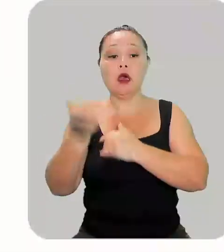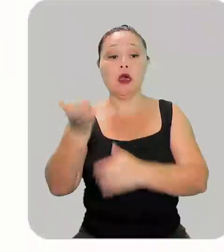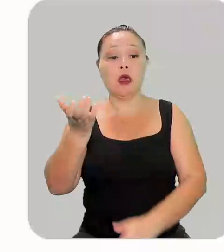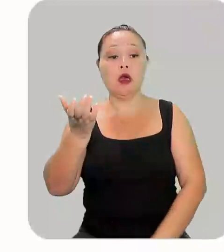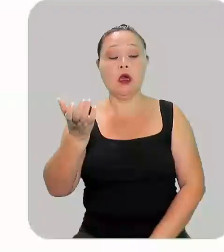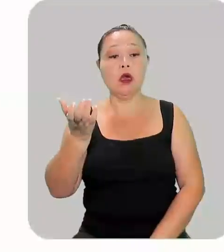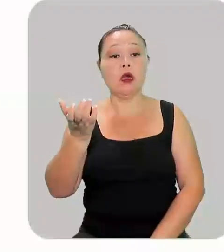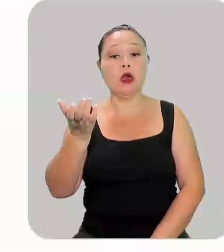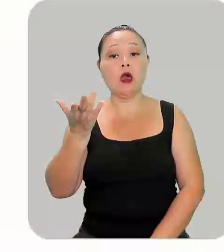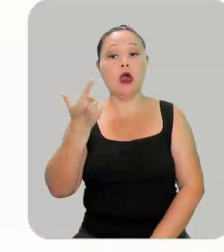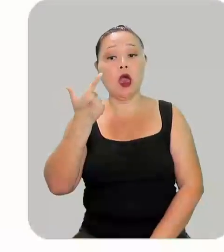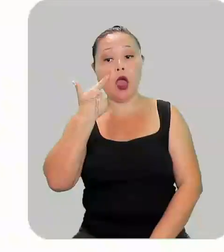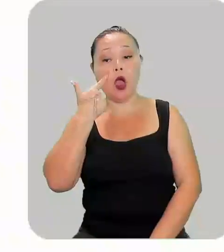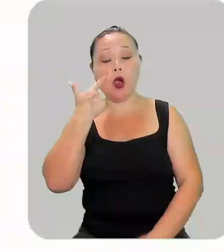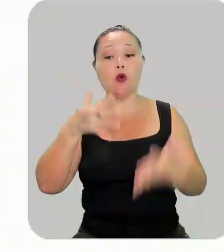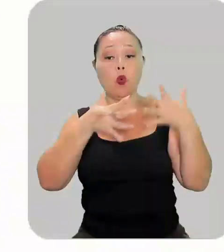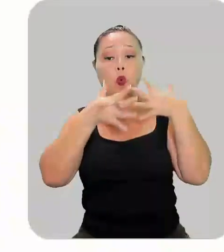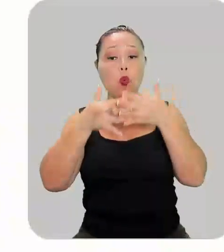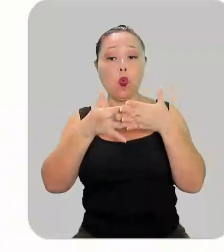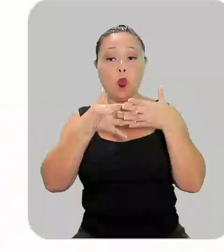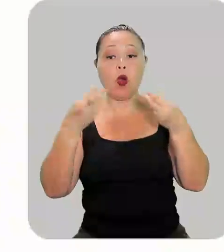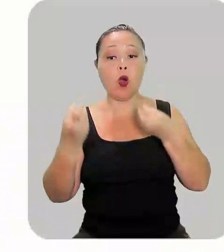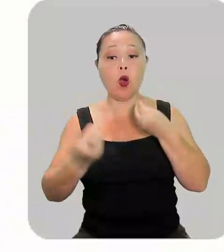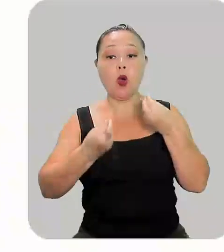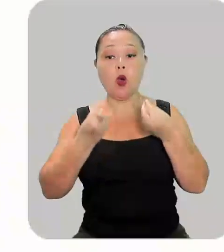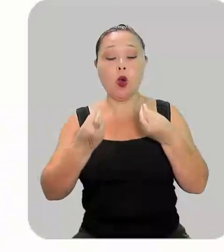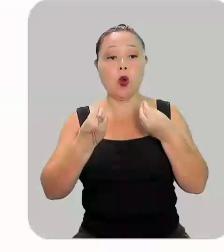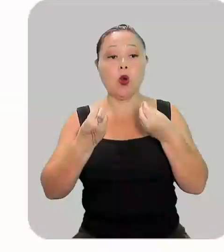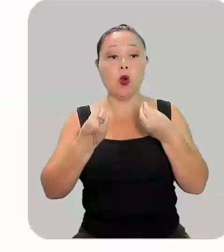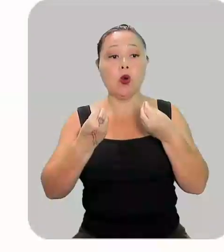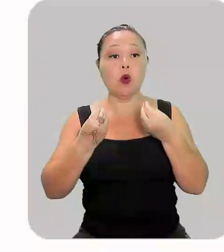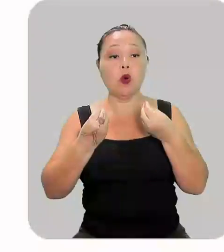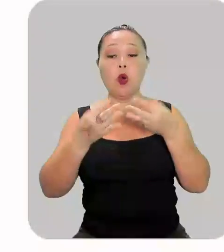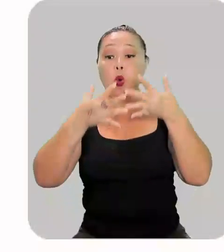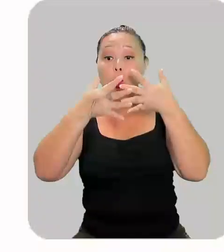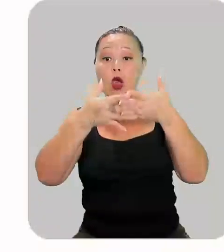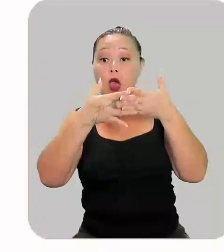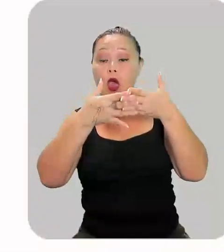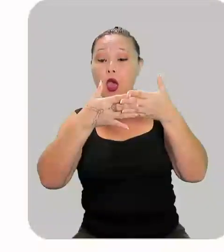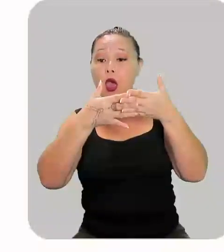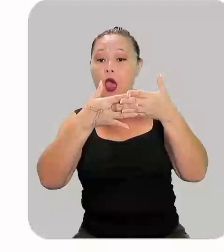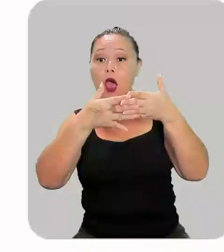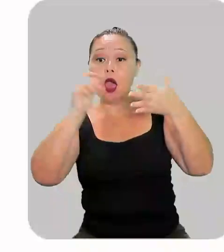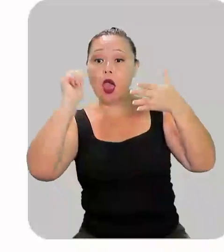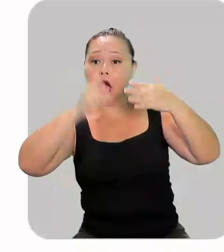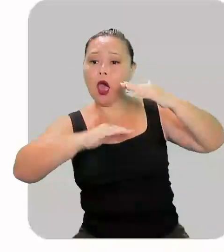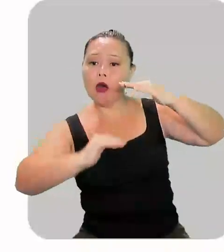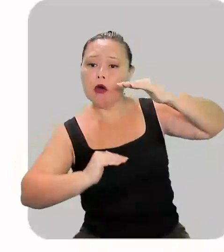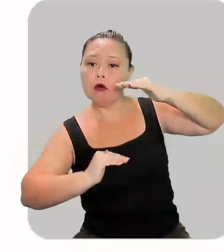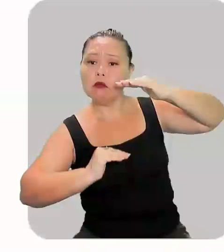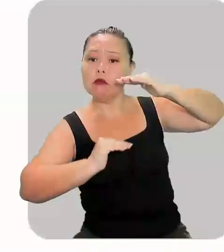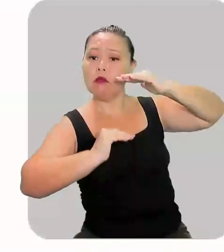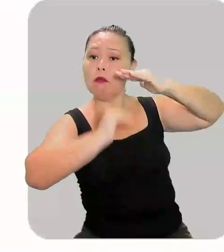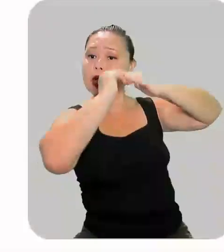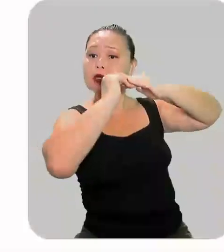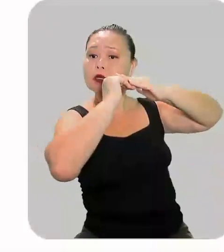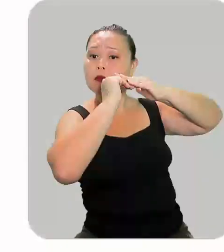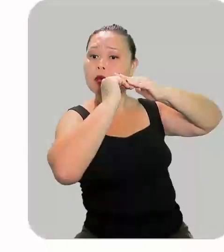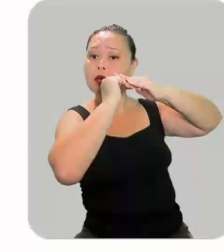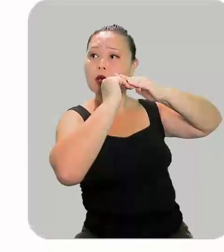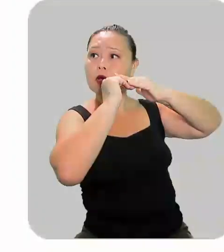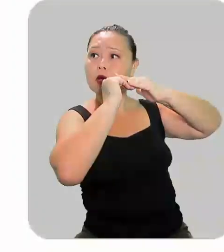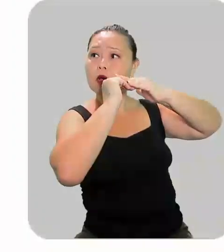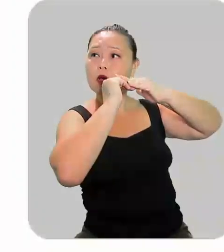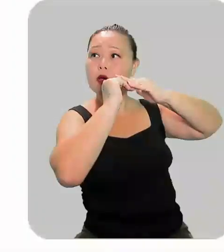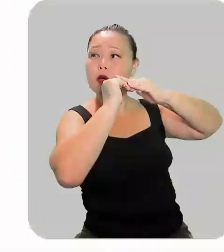quer, né, chamar os caminhões de forma que o caminhão venha com sua capacidade